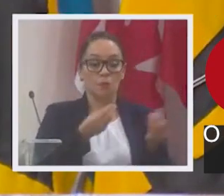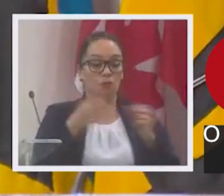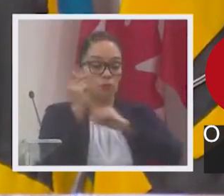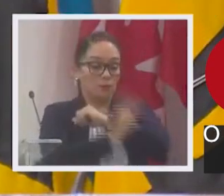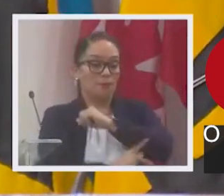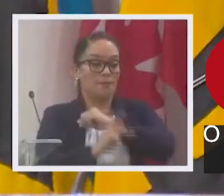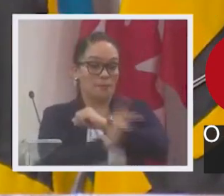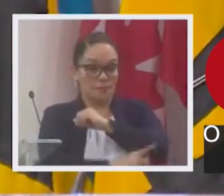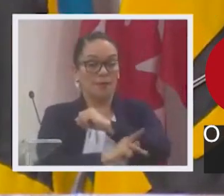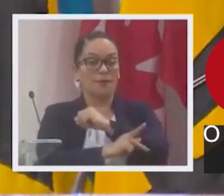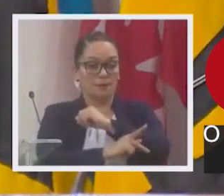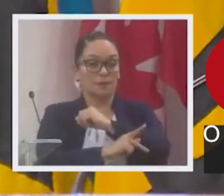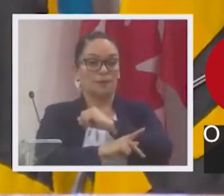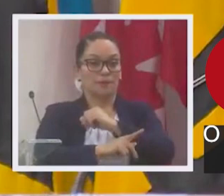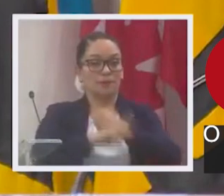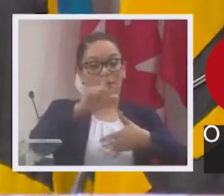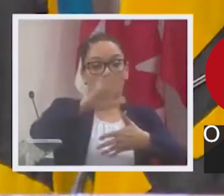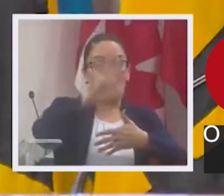países